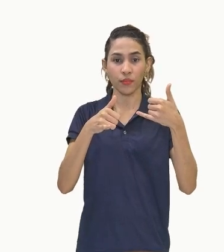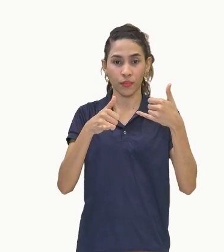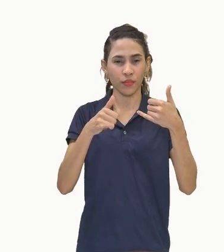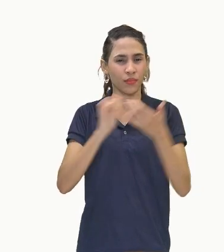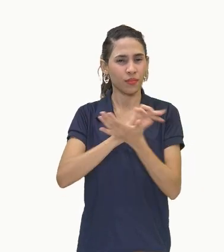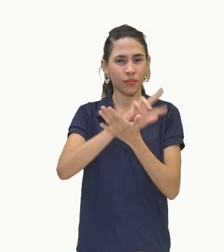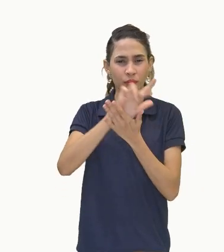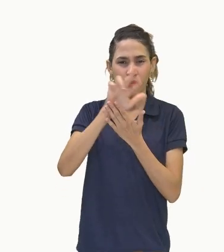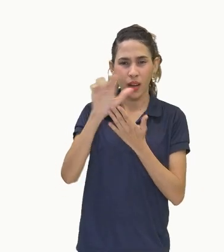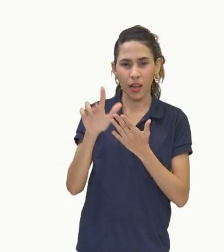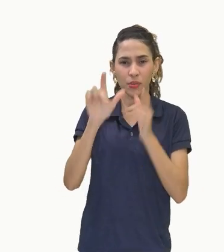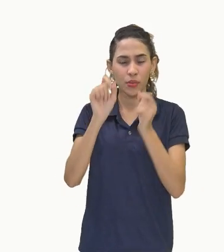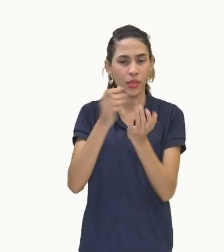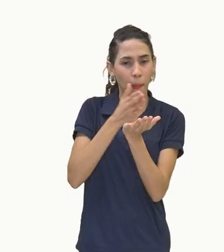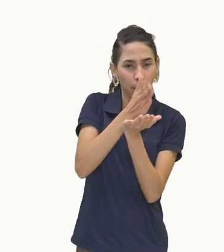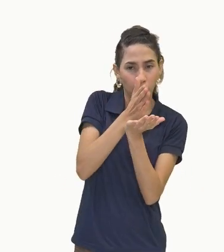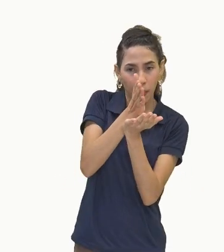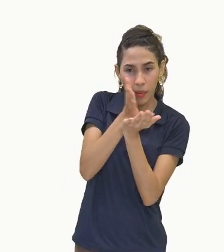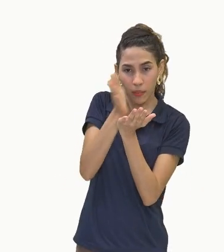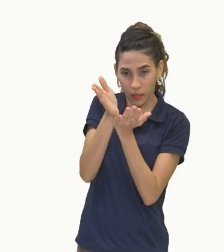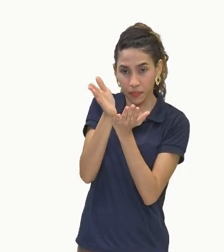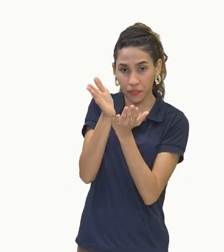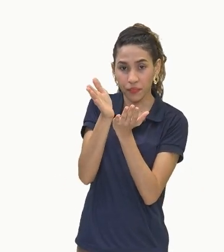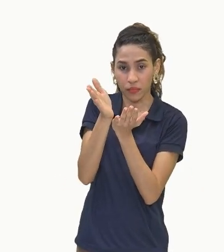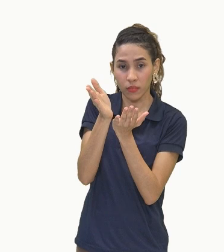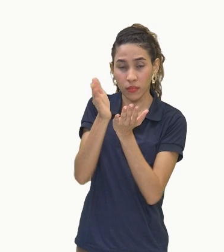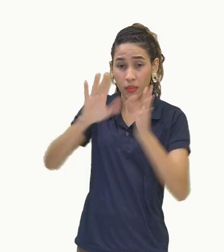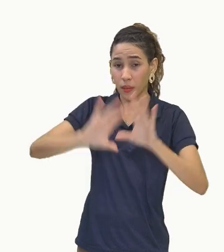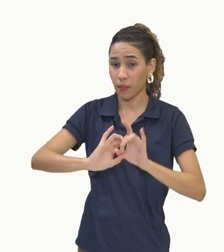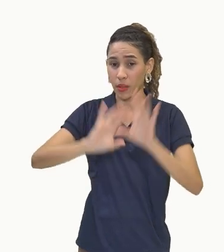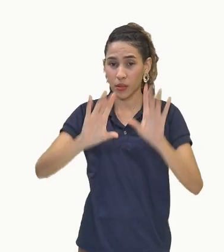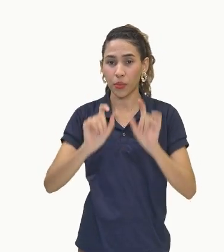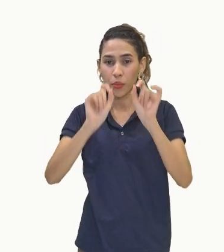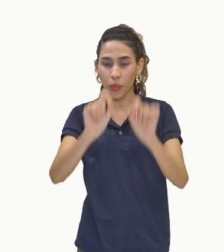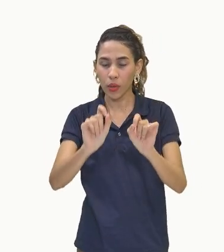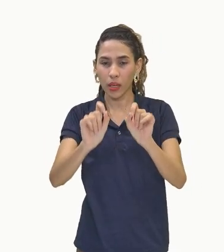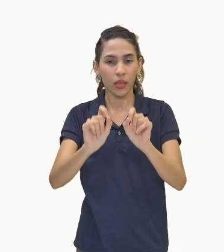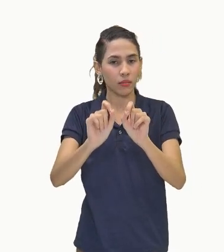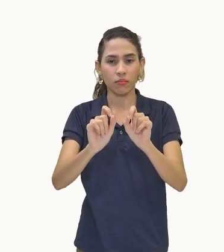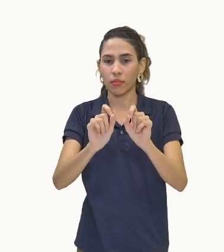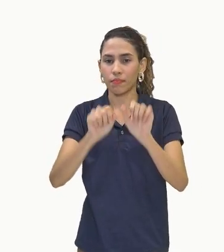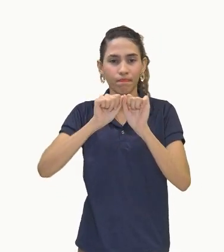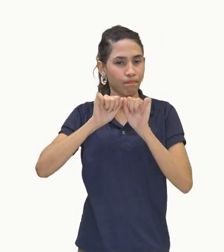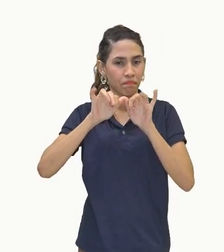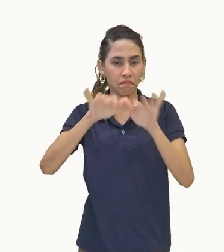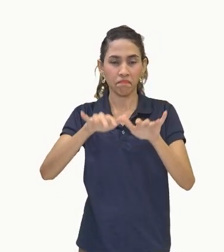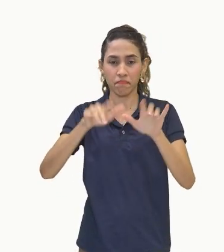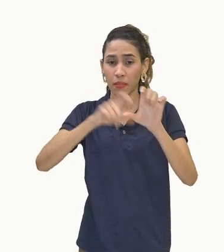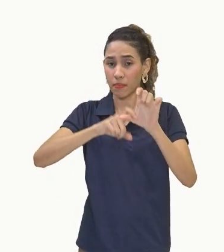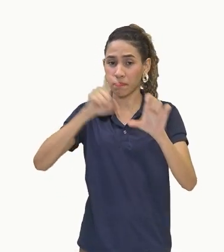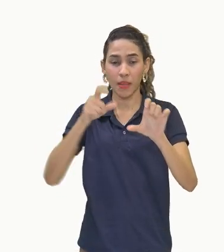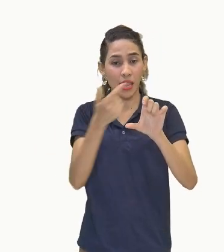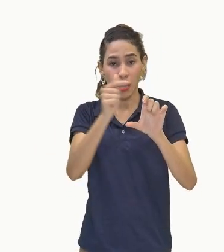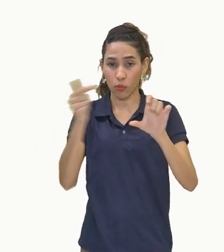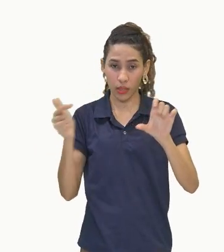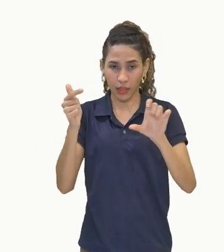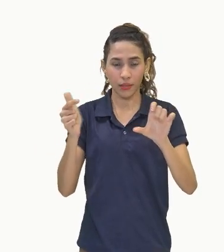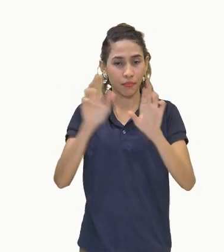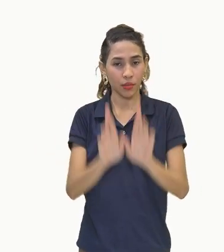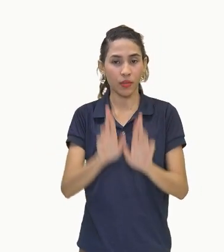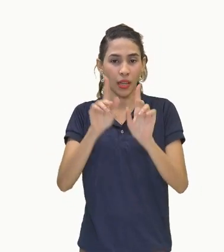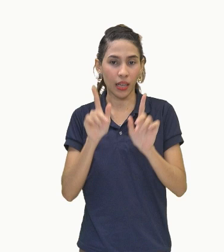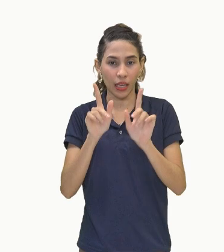de forma independente por diferentes componentes, mas sob a mesma tensão, ou